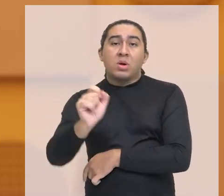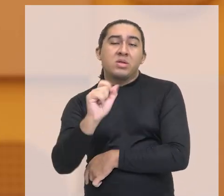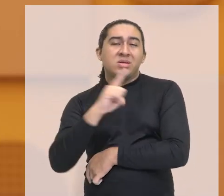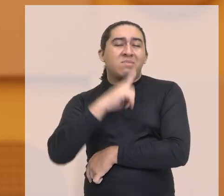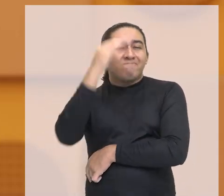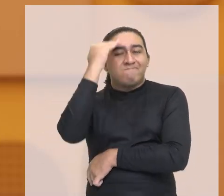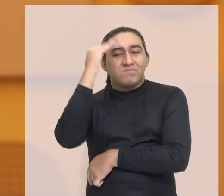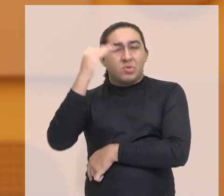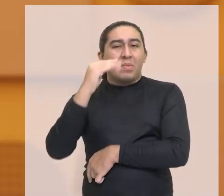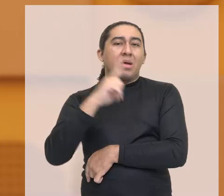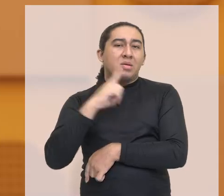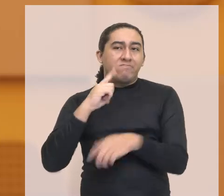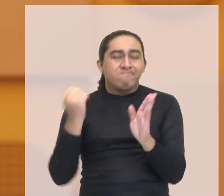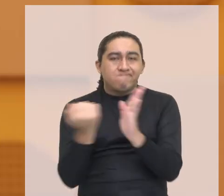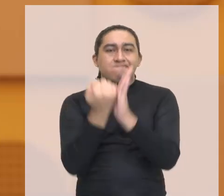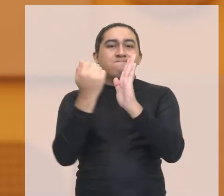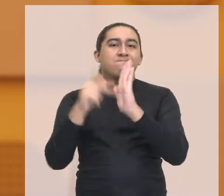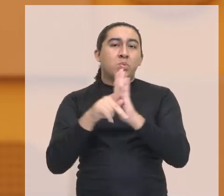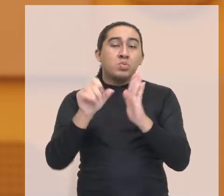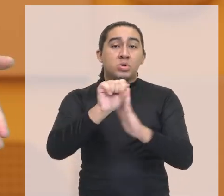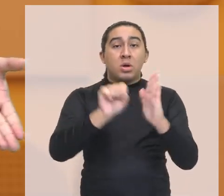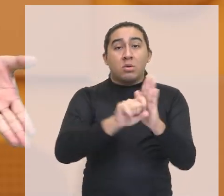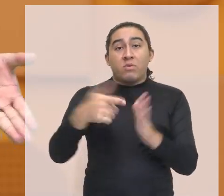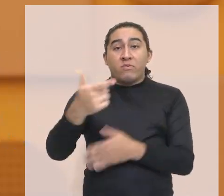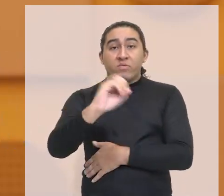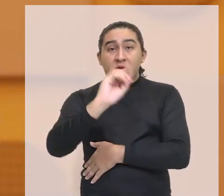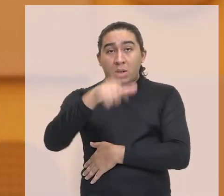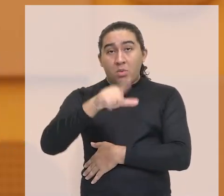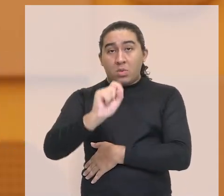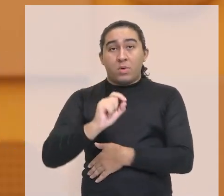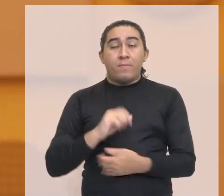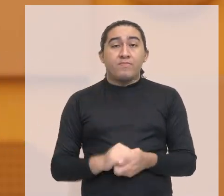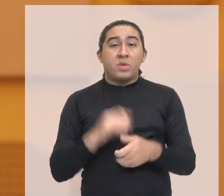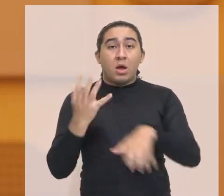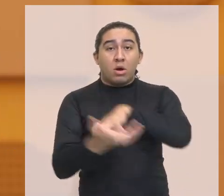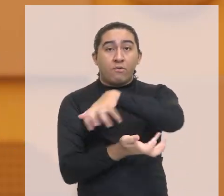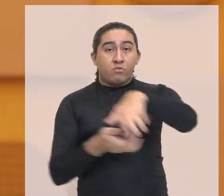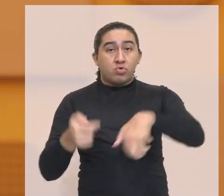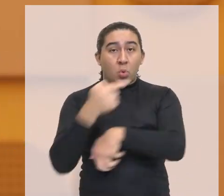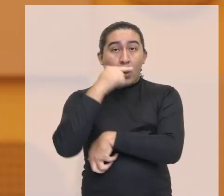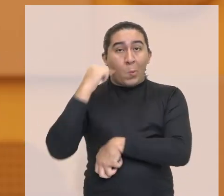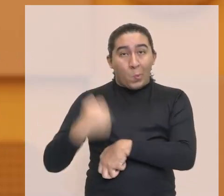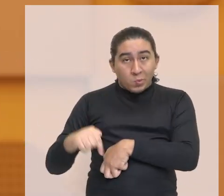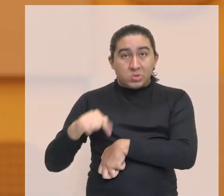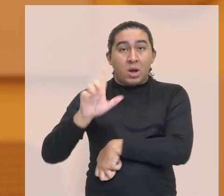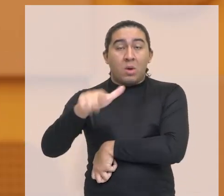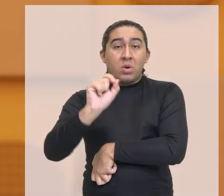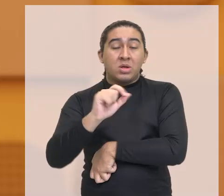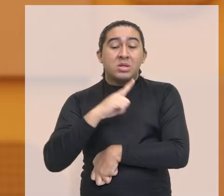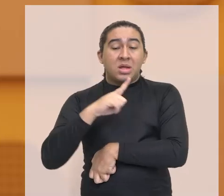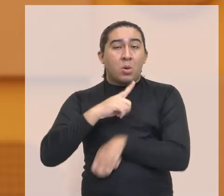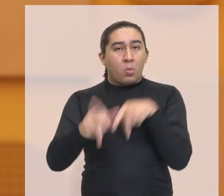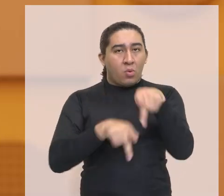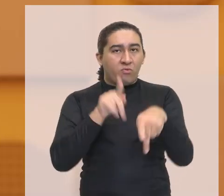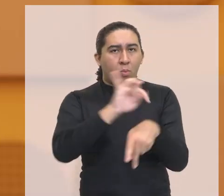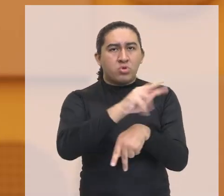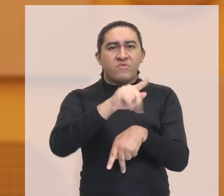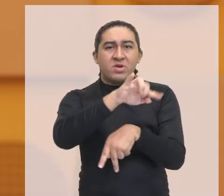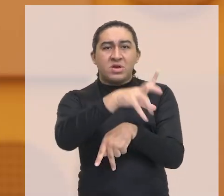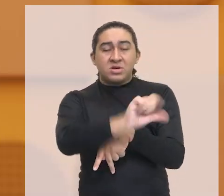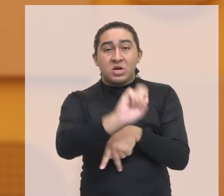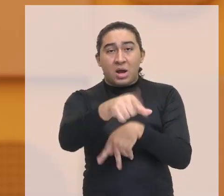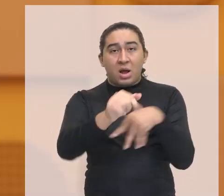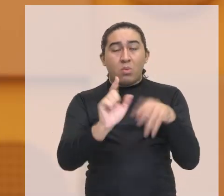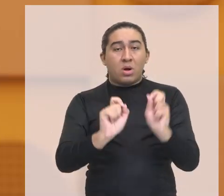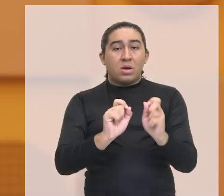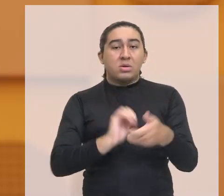mais marcantes e emblemáticos do século XX, que no caso foi justamente a Revolução Russa, onde os bolcheviques, que eram ali